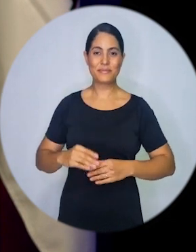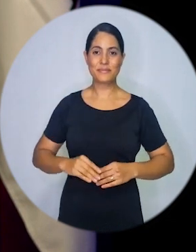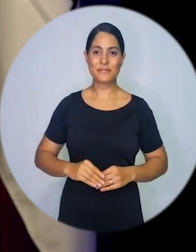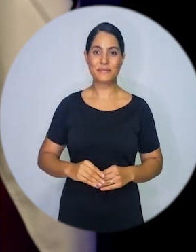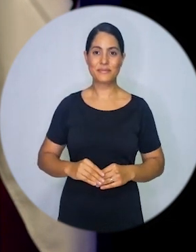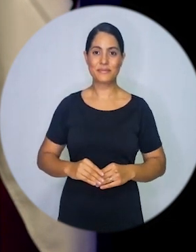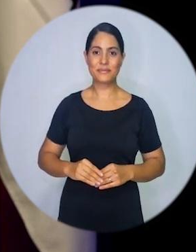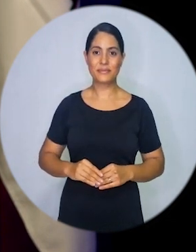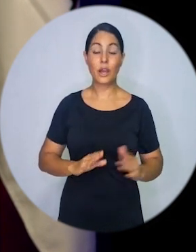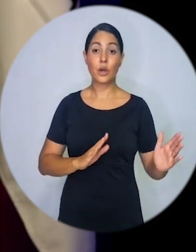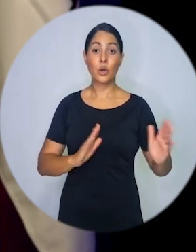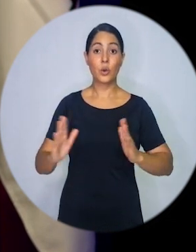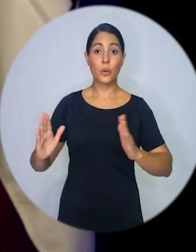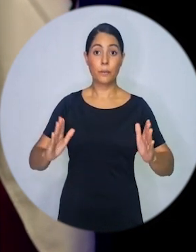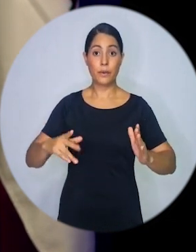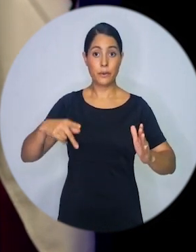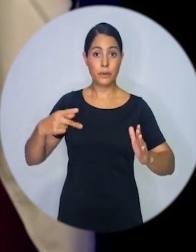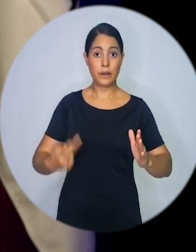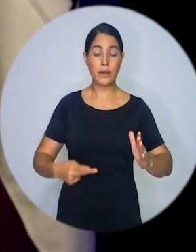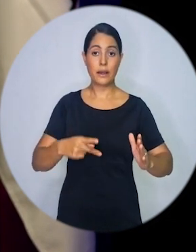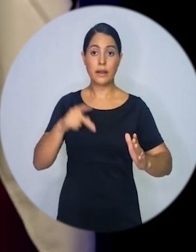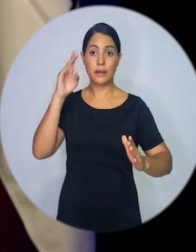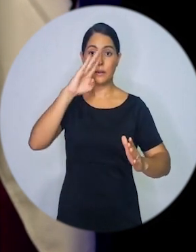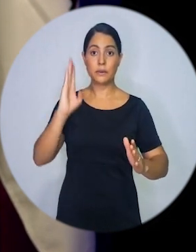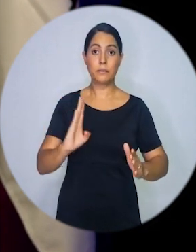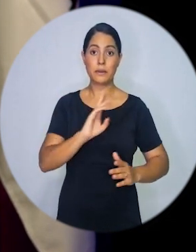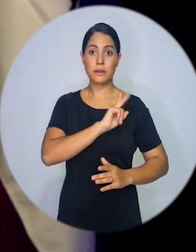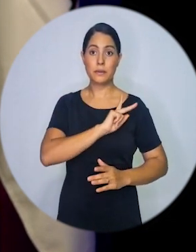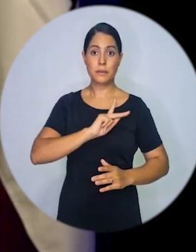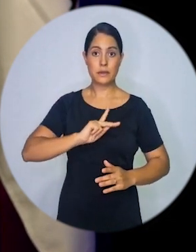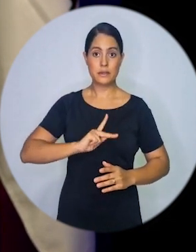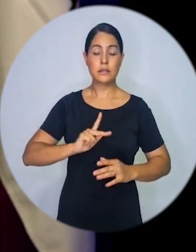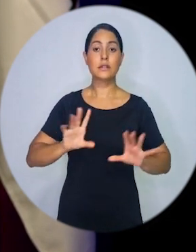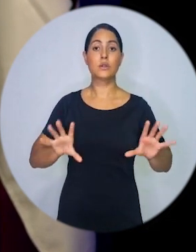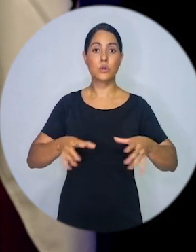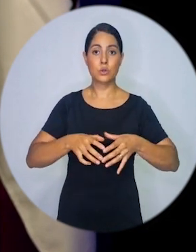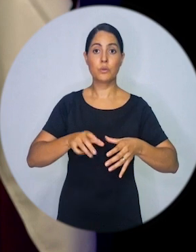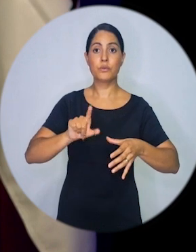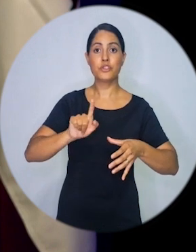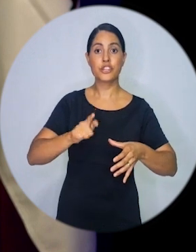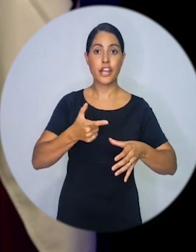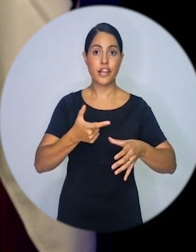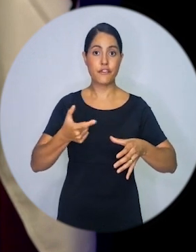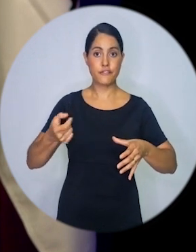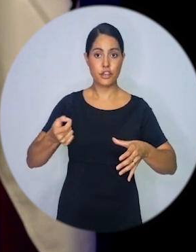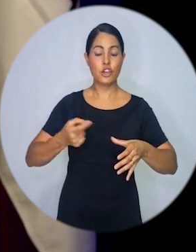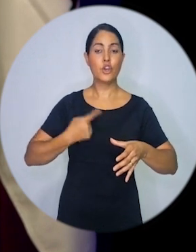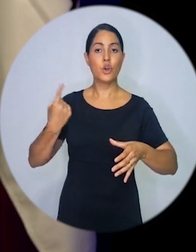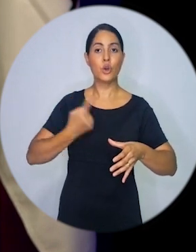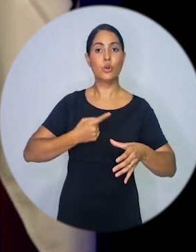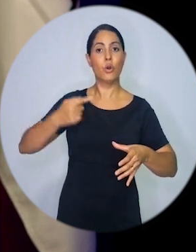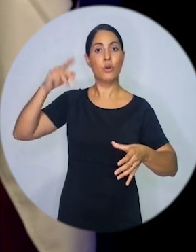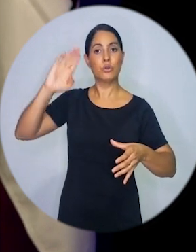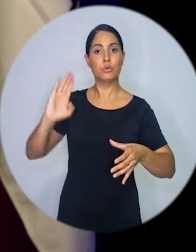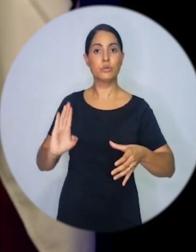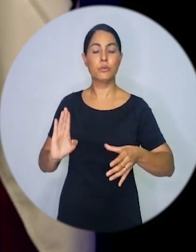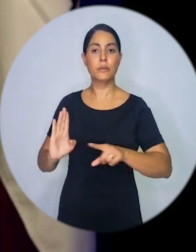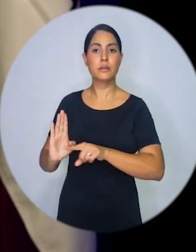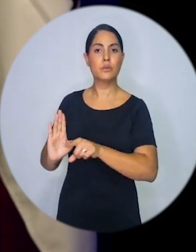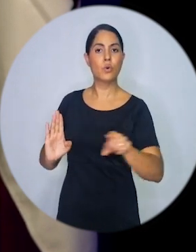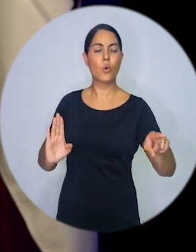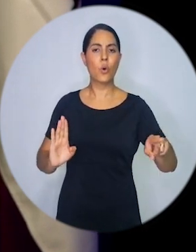Durante a presidência do Brasil no G20, coube a nós reunir os representantes da advocacia de diferentes